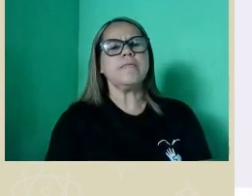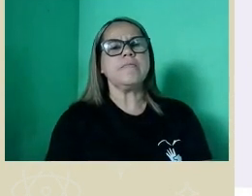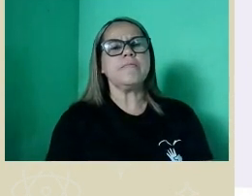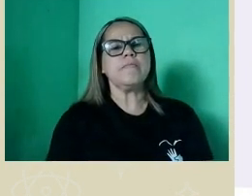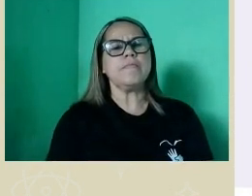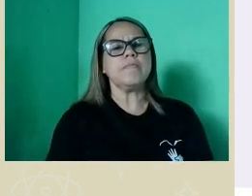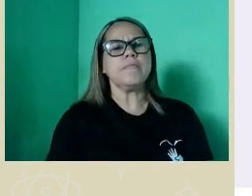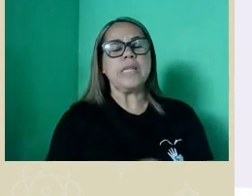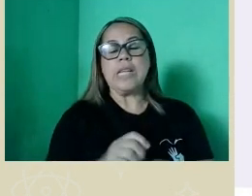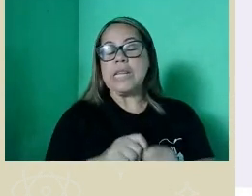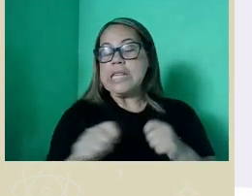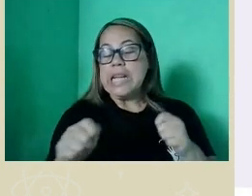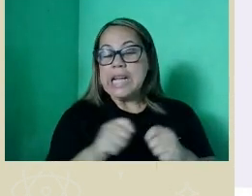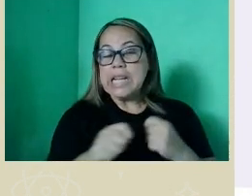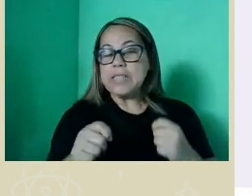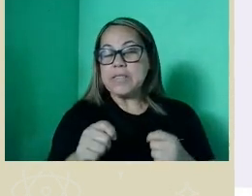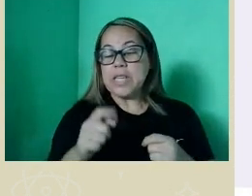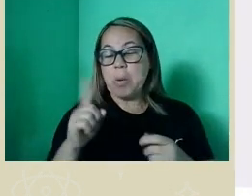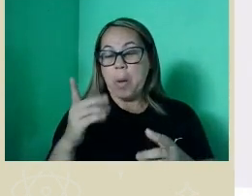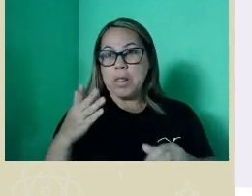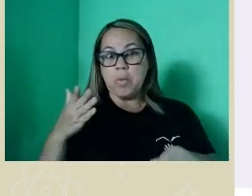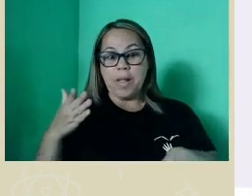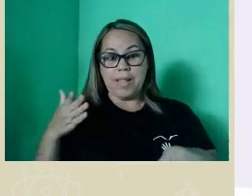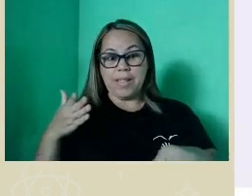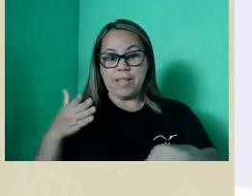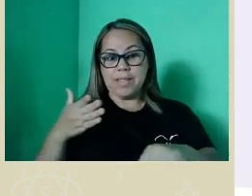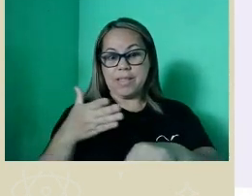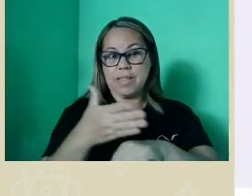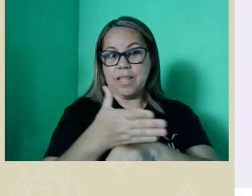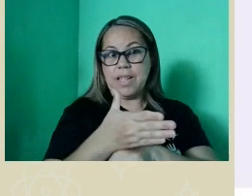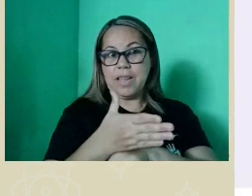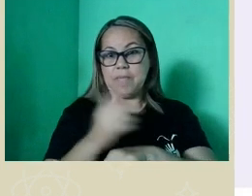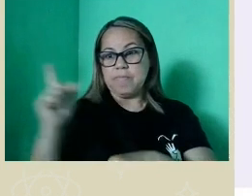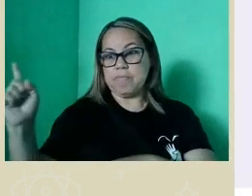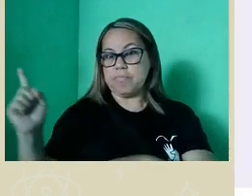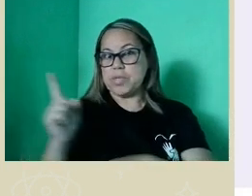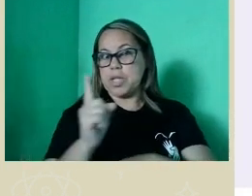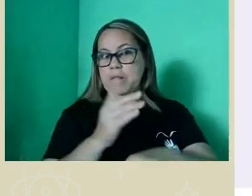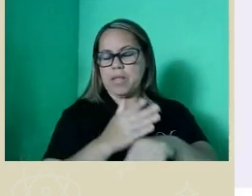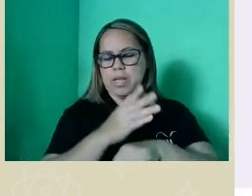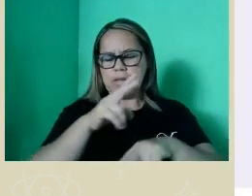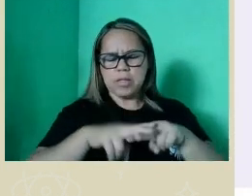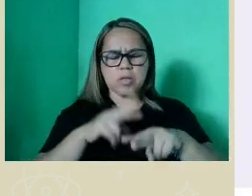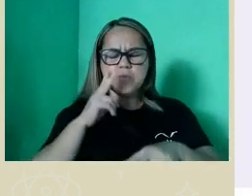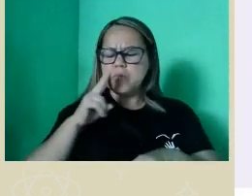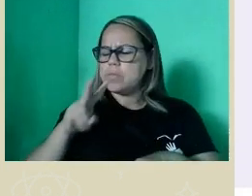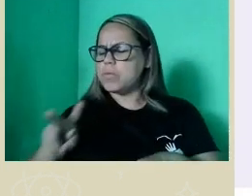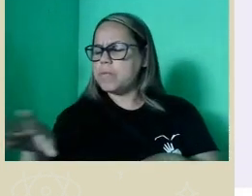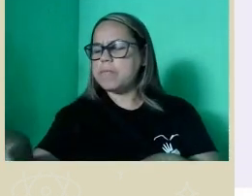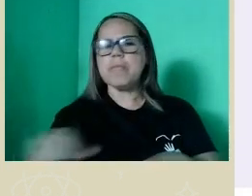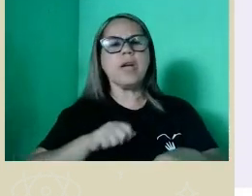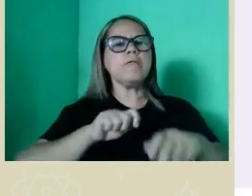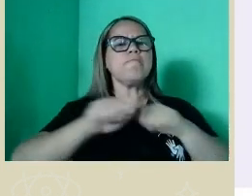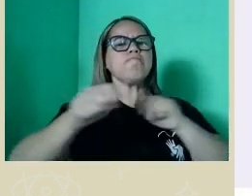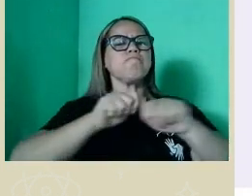na entrada da cadeia vê eles olham e rasgam